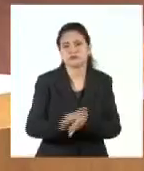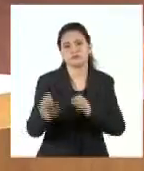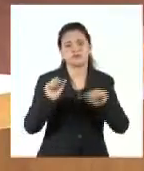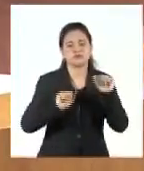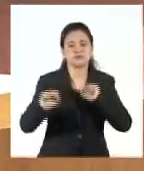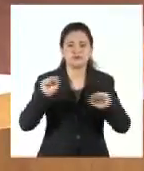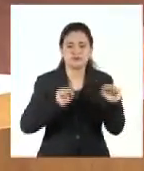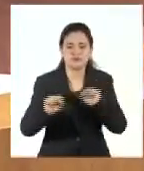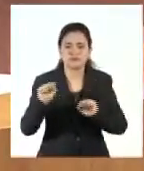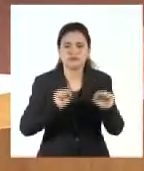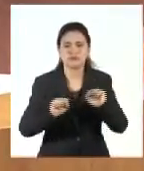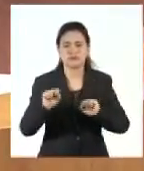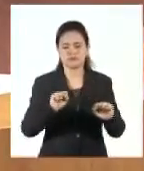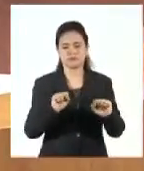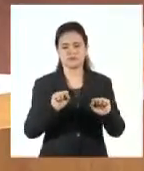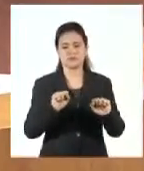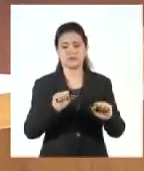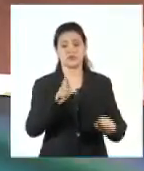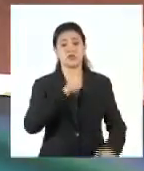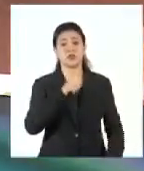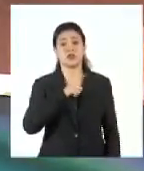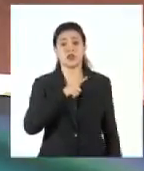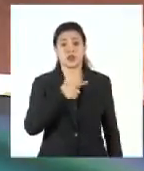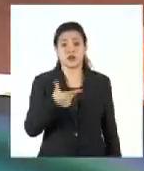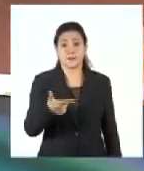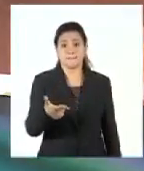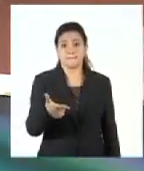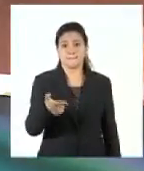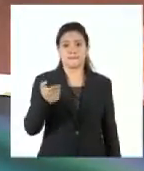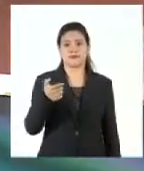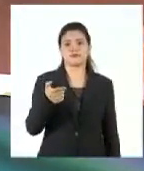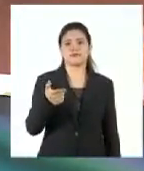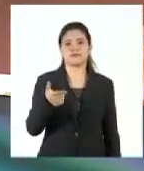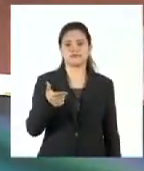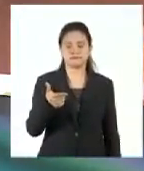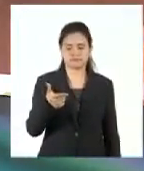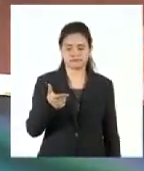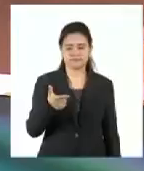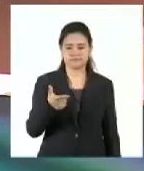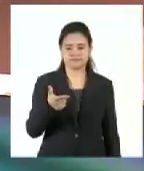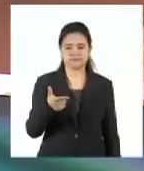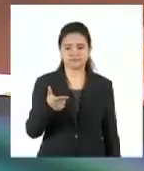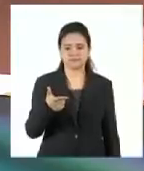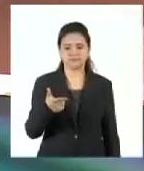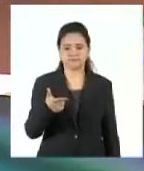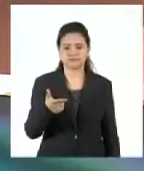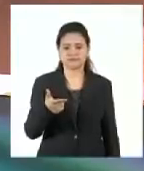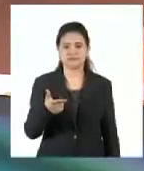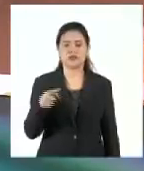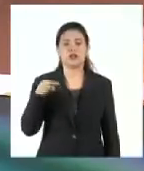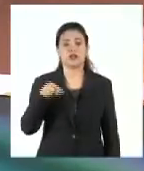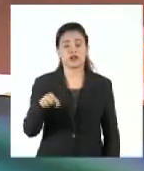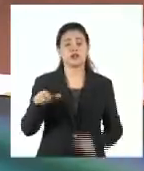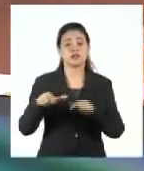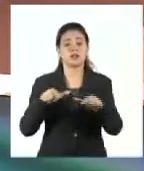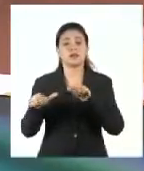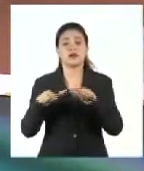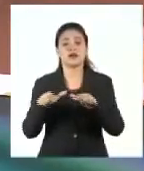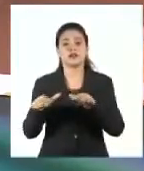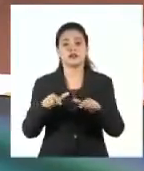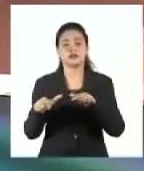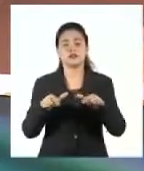com arma em punho, prestando serviço